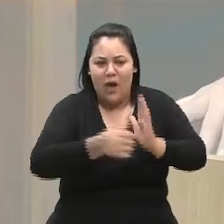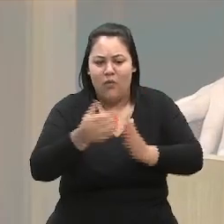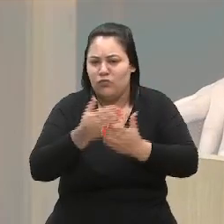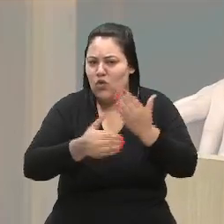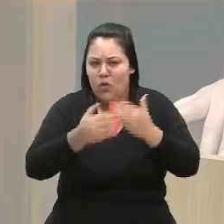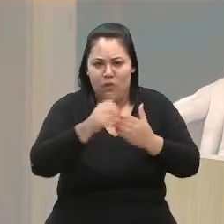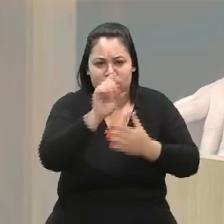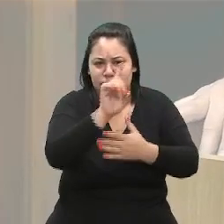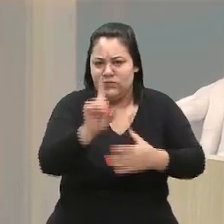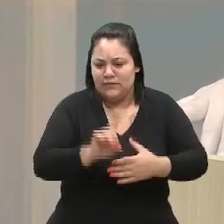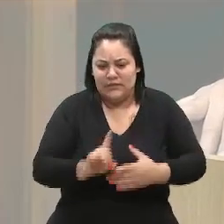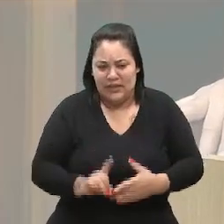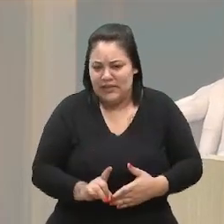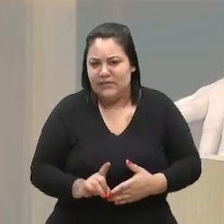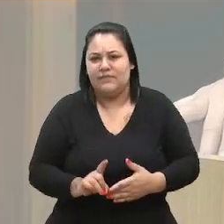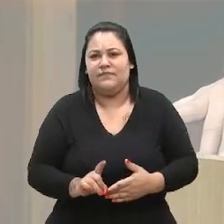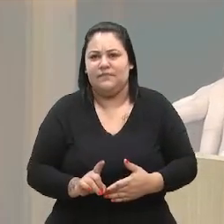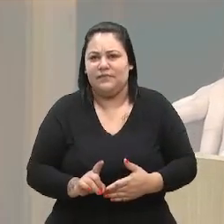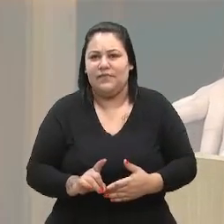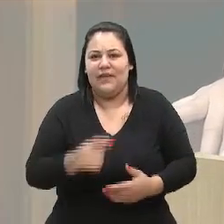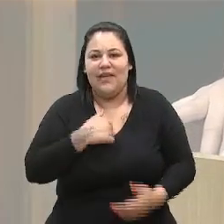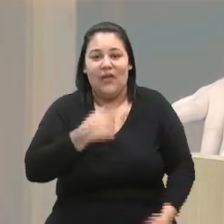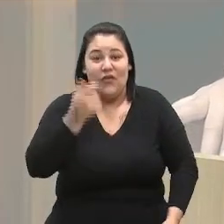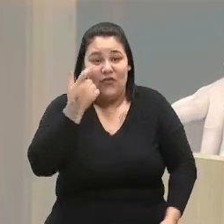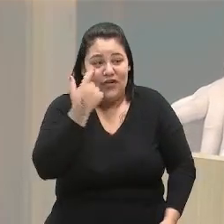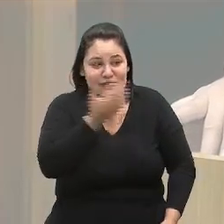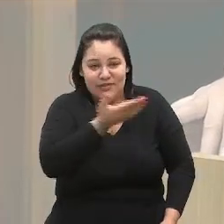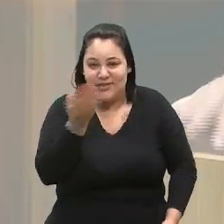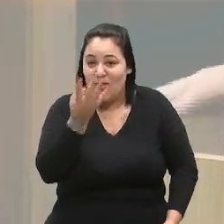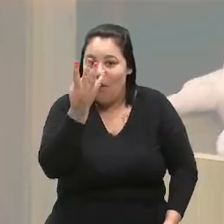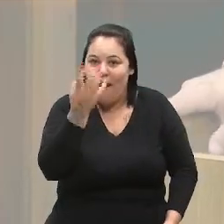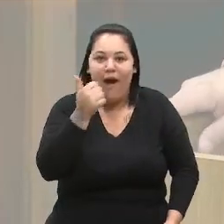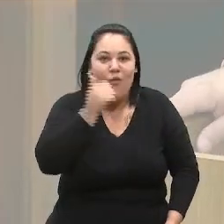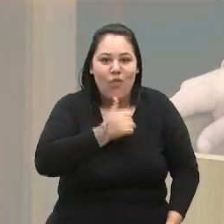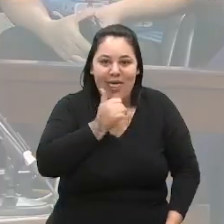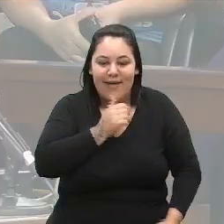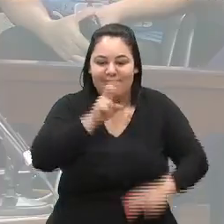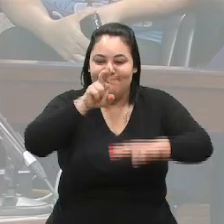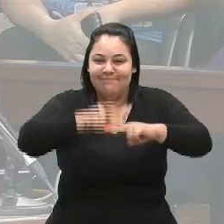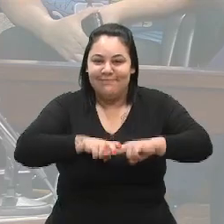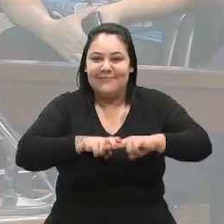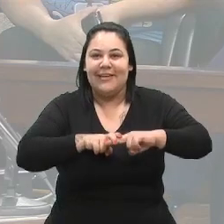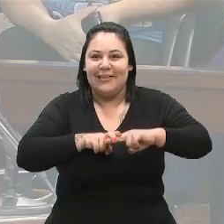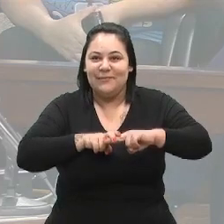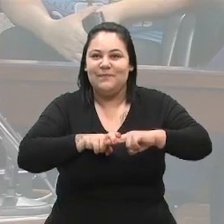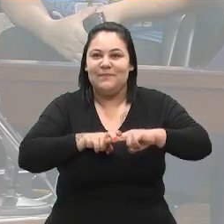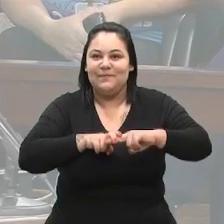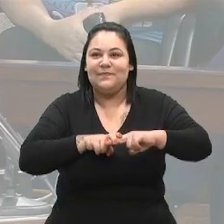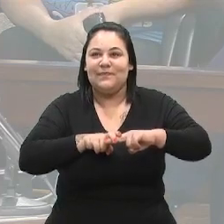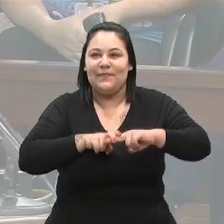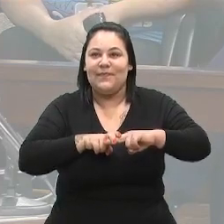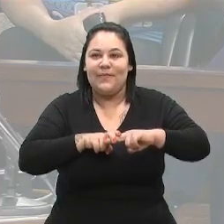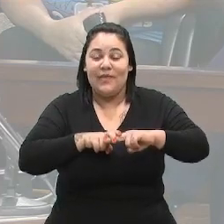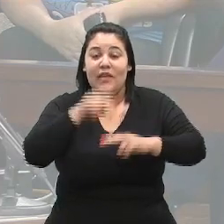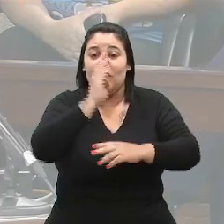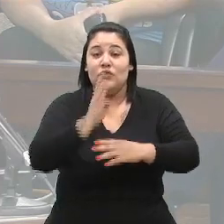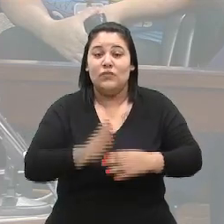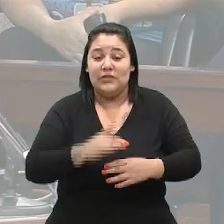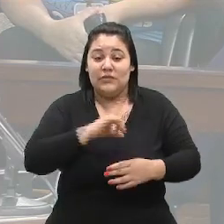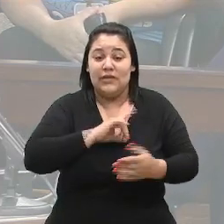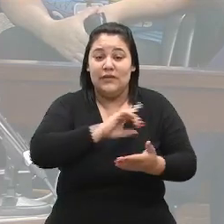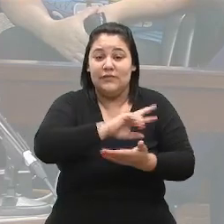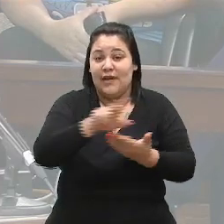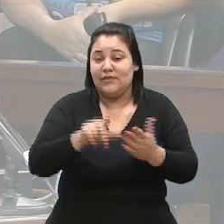deficiências, e eu vejo vocês aqui, quatro mulheres que estão sentadas aí à frente, e que no Brasil várias